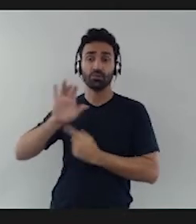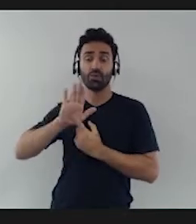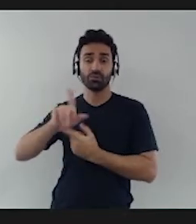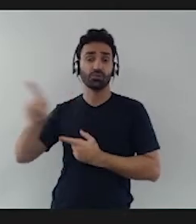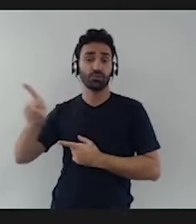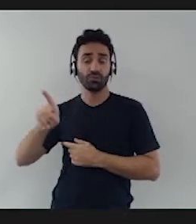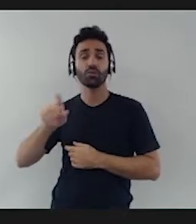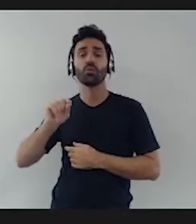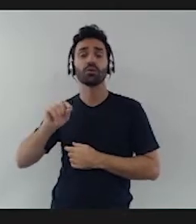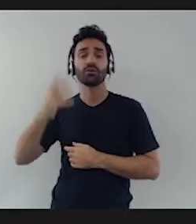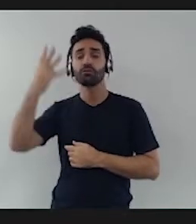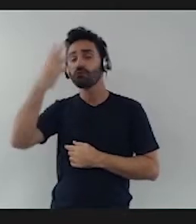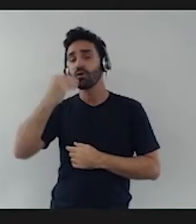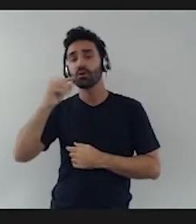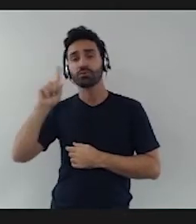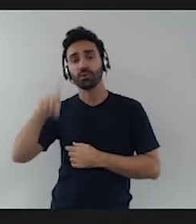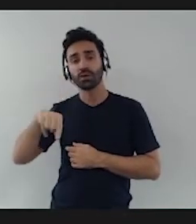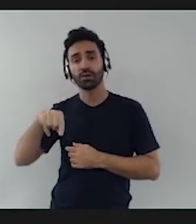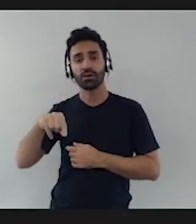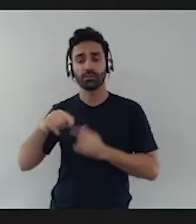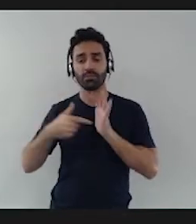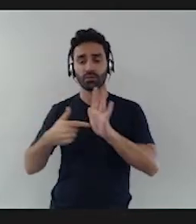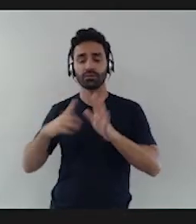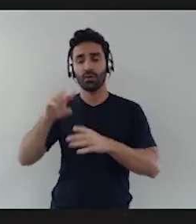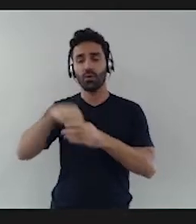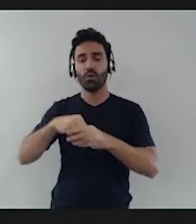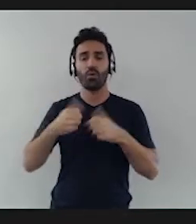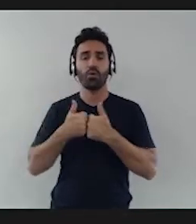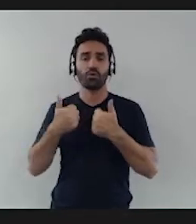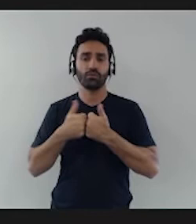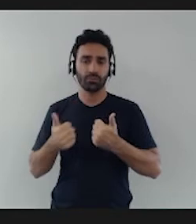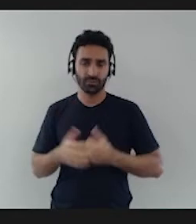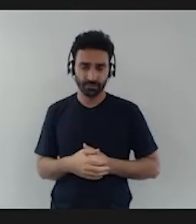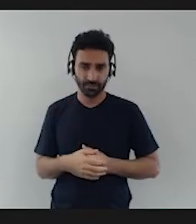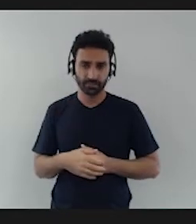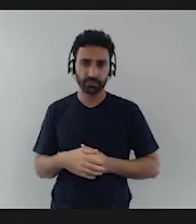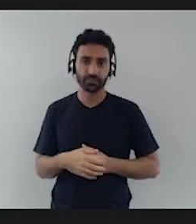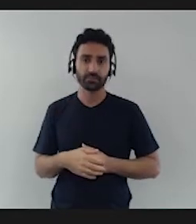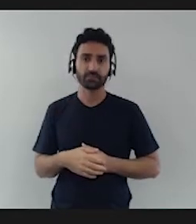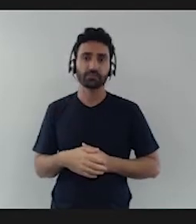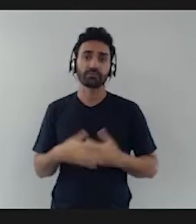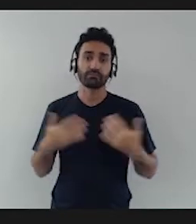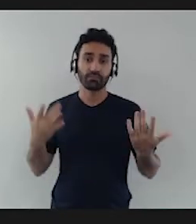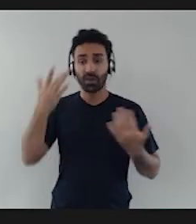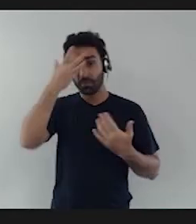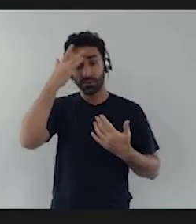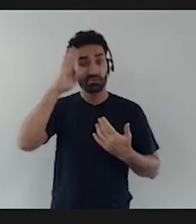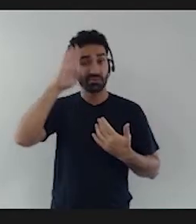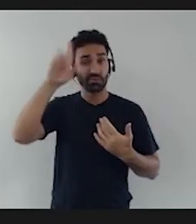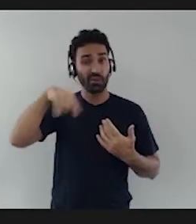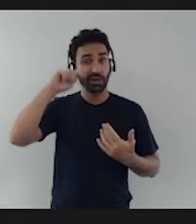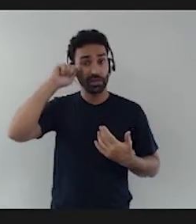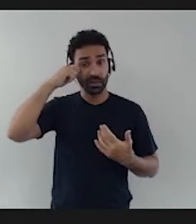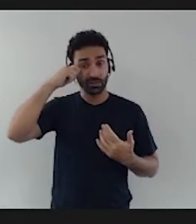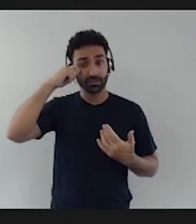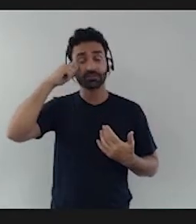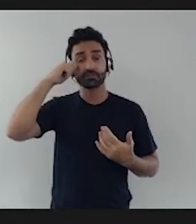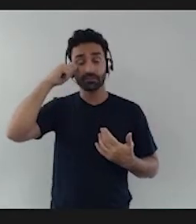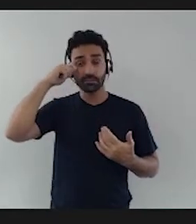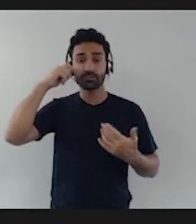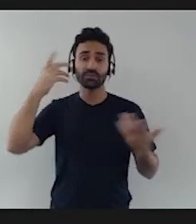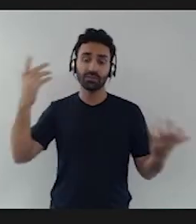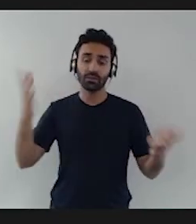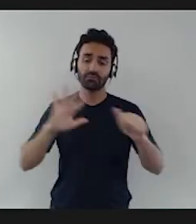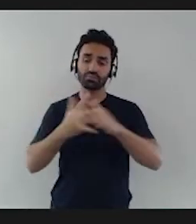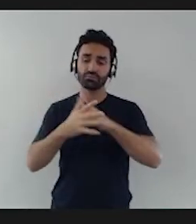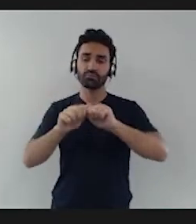imagem de um ônibus. Então, nós vemos, primeiro, pessoas negras, e a pandemia da